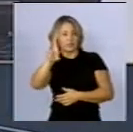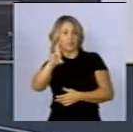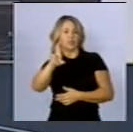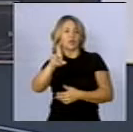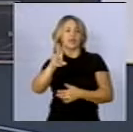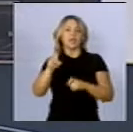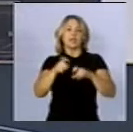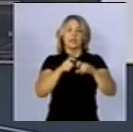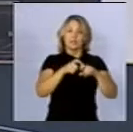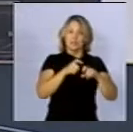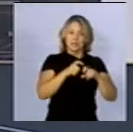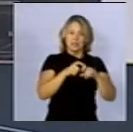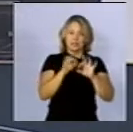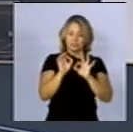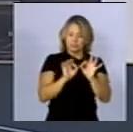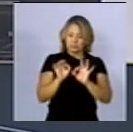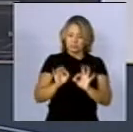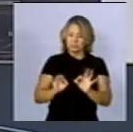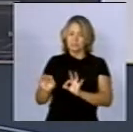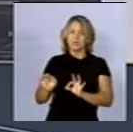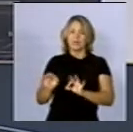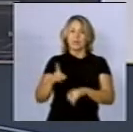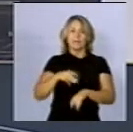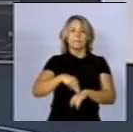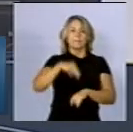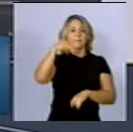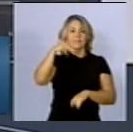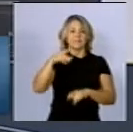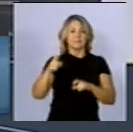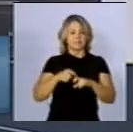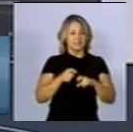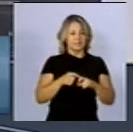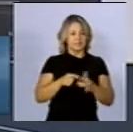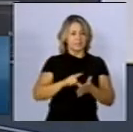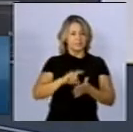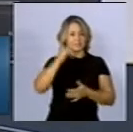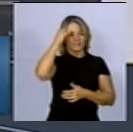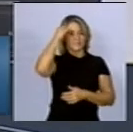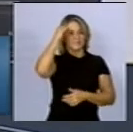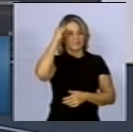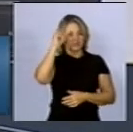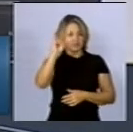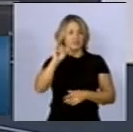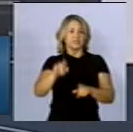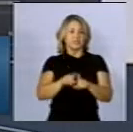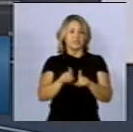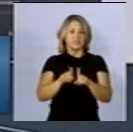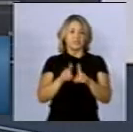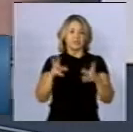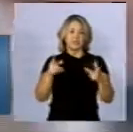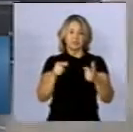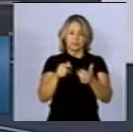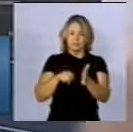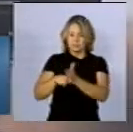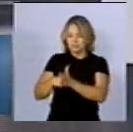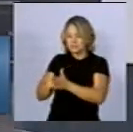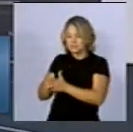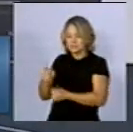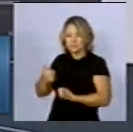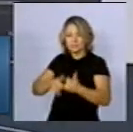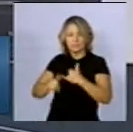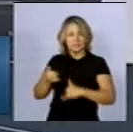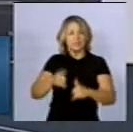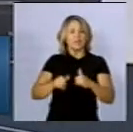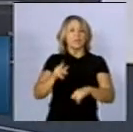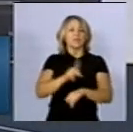médico sanitarista mestre em medicina preventiva Doutor em saúde pública livre docente em epidemiologia e professor titular